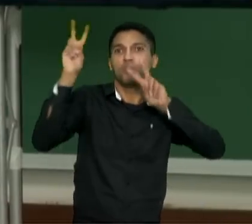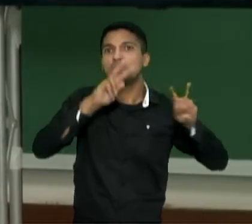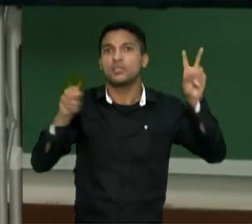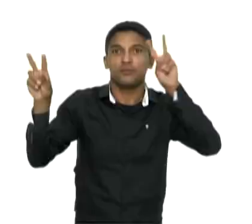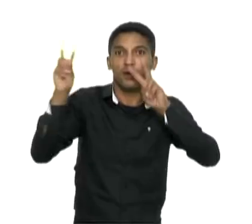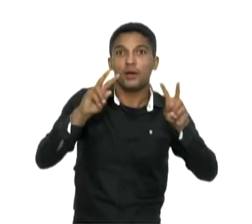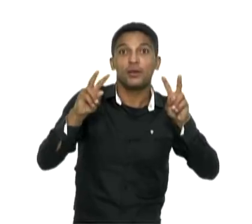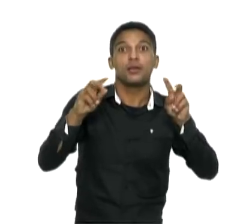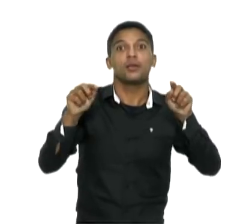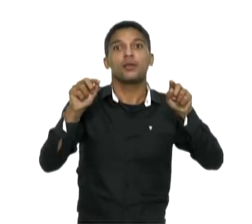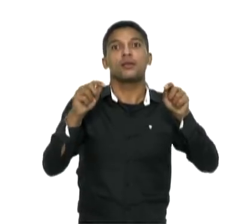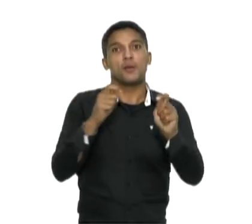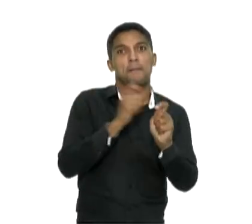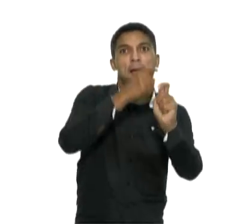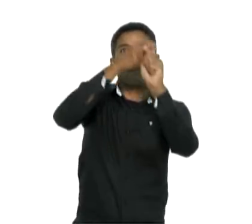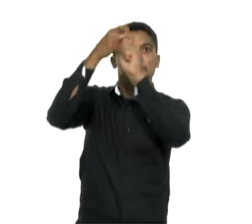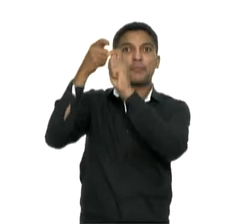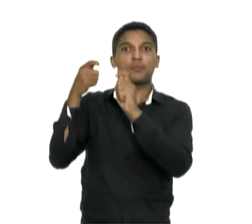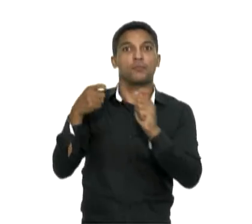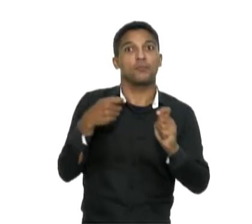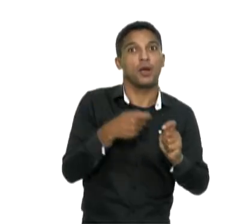conclusões.